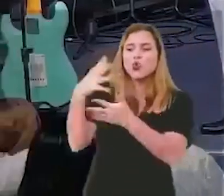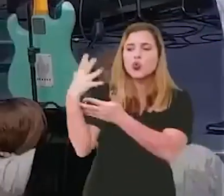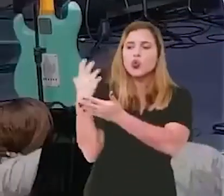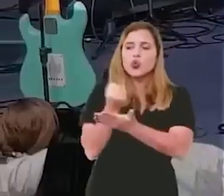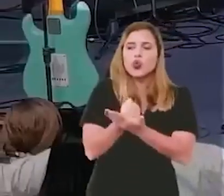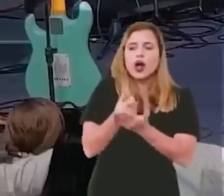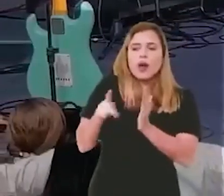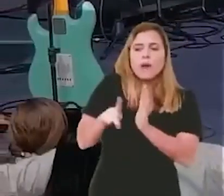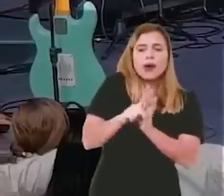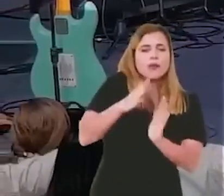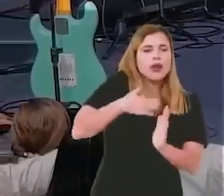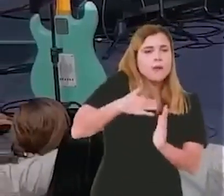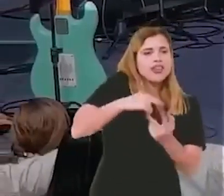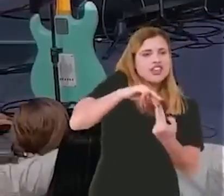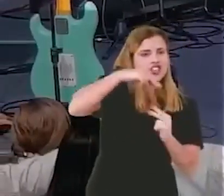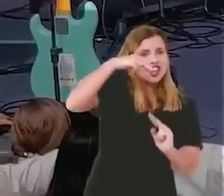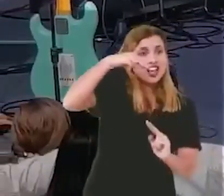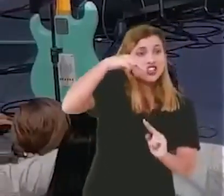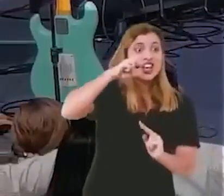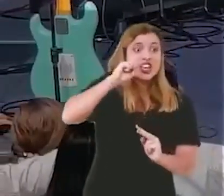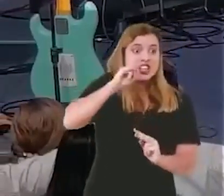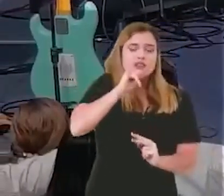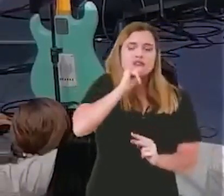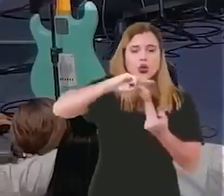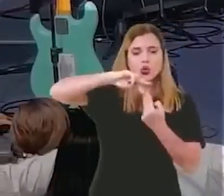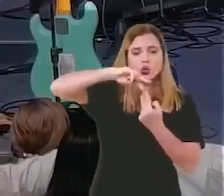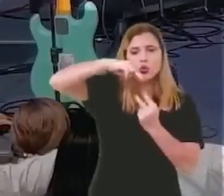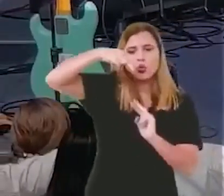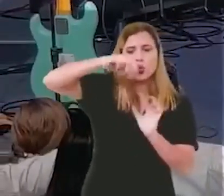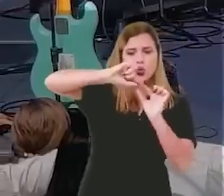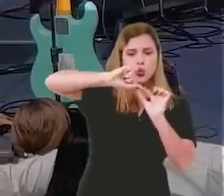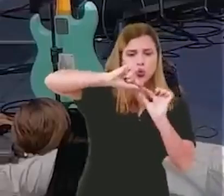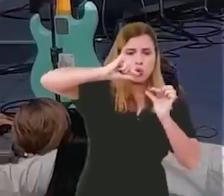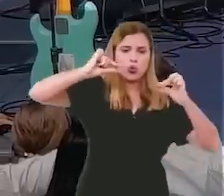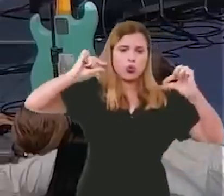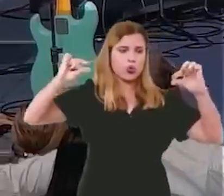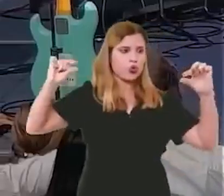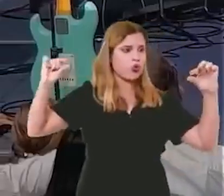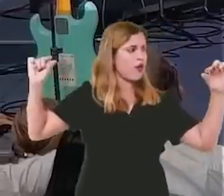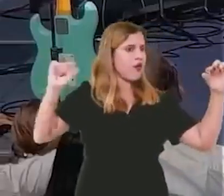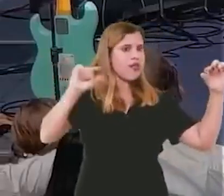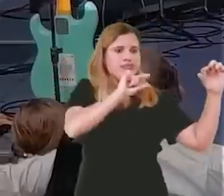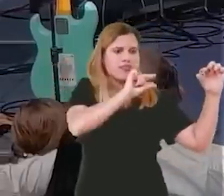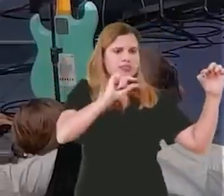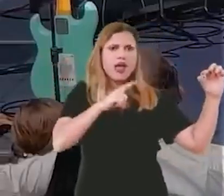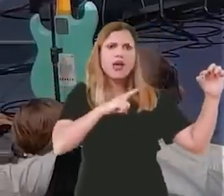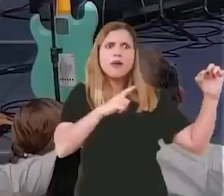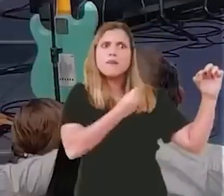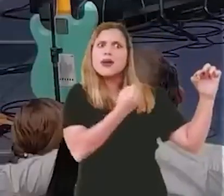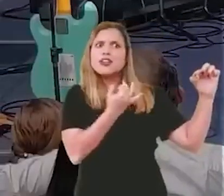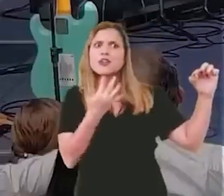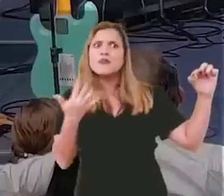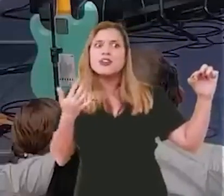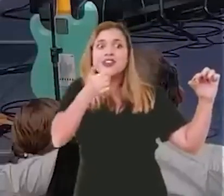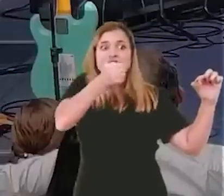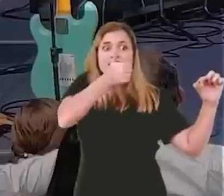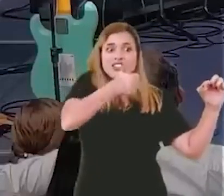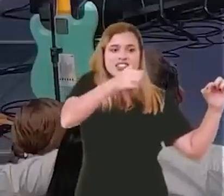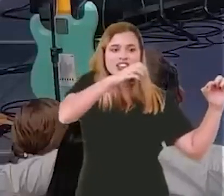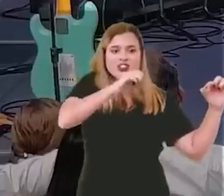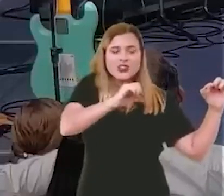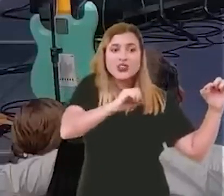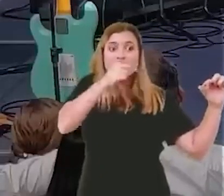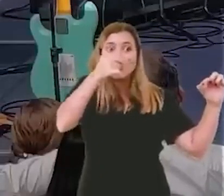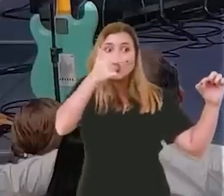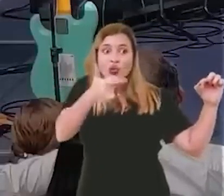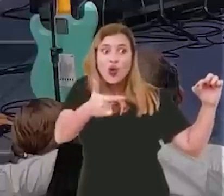dados genéticos. Você pega essa fita DNA do seu corpo e espichá-la, você tem no seu corpo 102